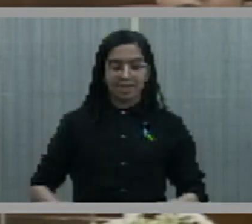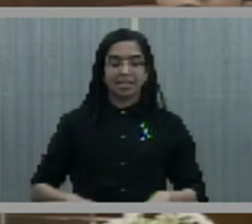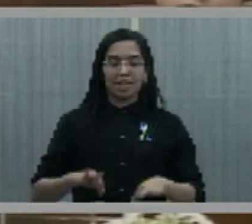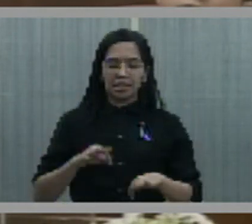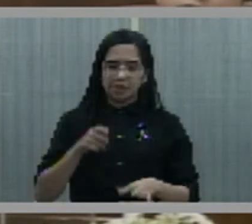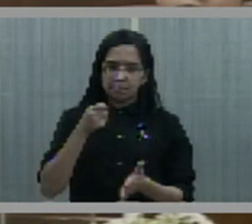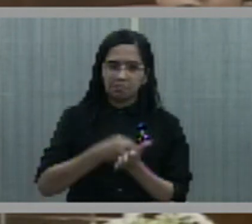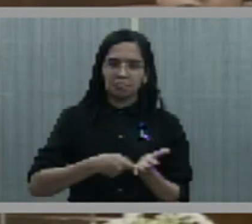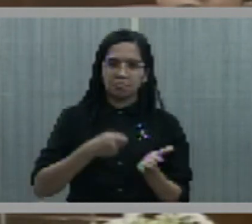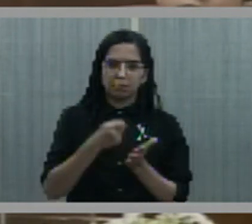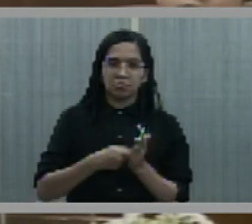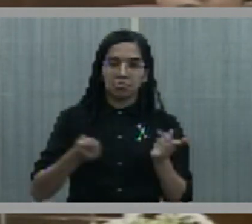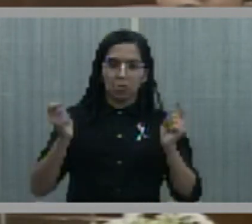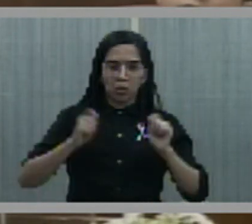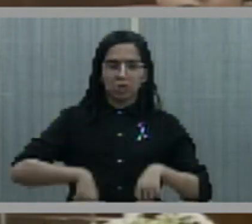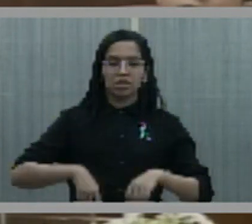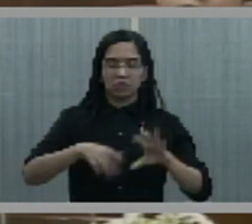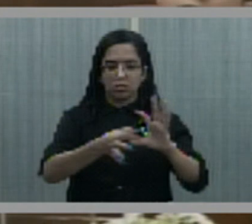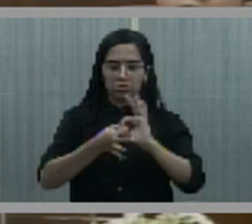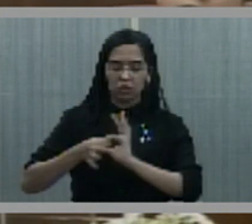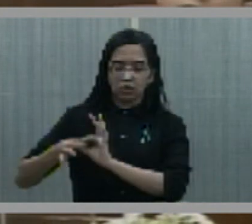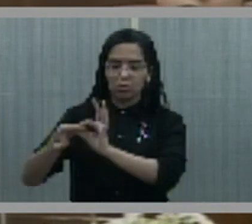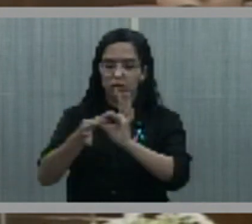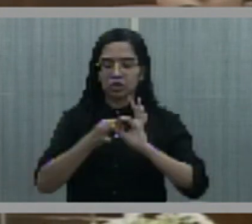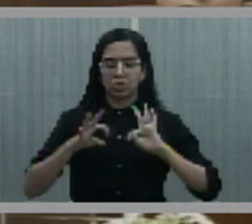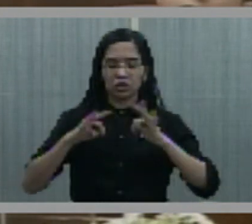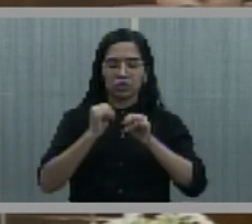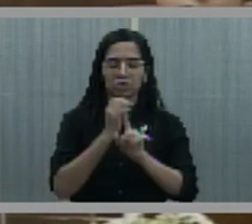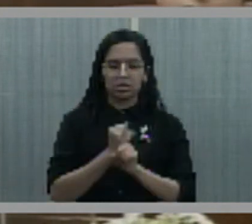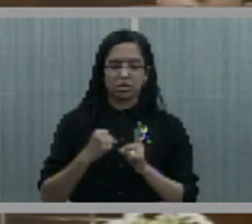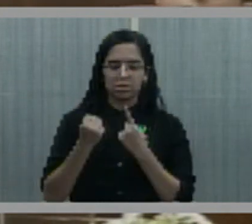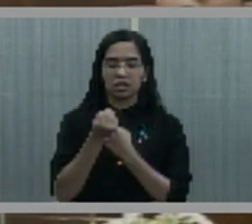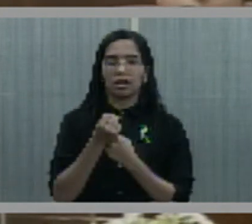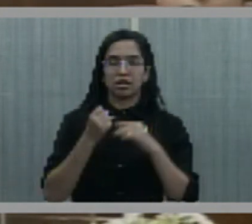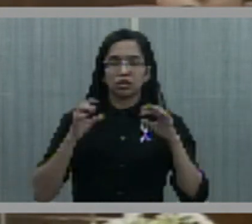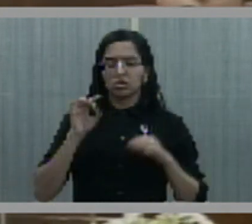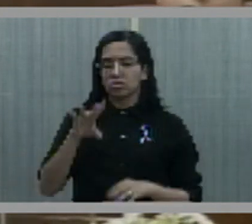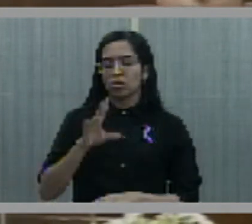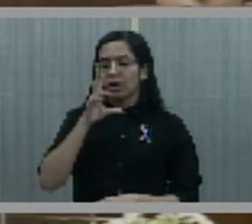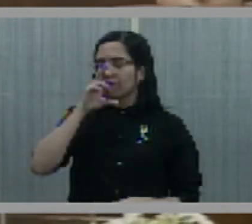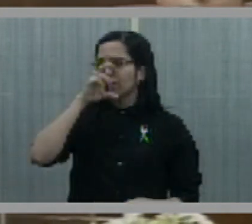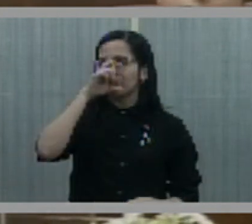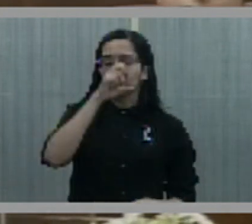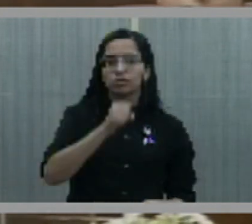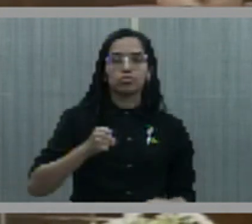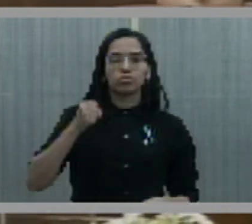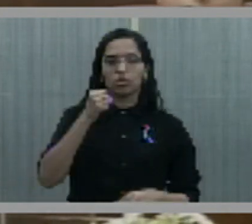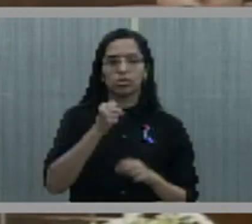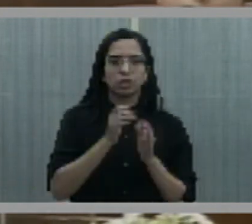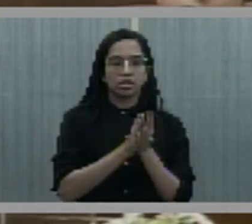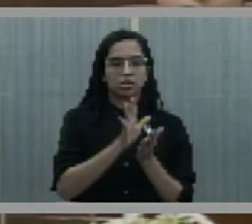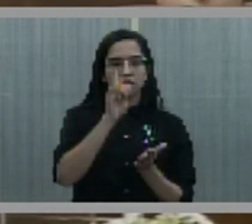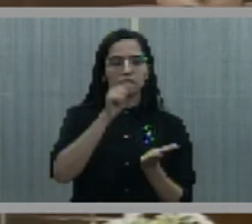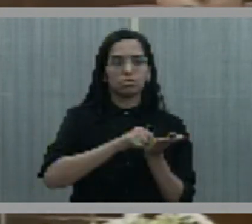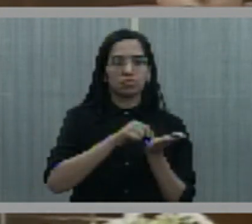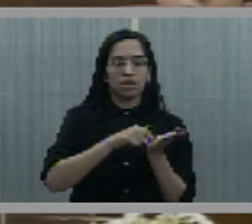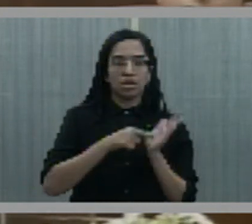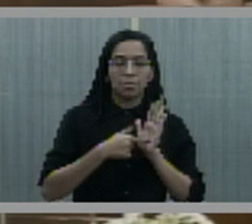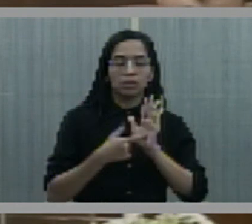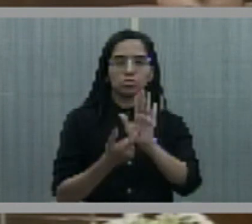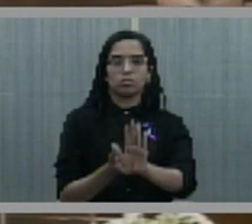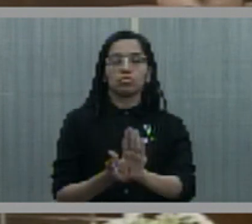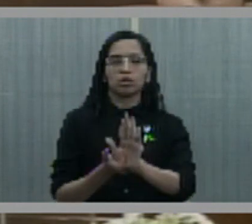perseverante pode humanizar e unir a sociedade. Só a força do Evangelho consegue reunir forças antagônicas no diálogo